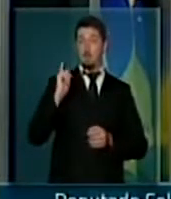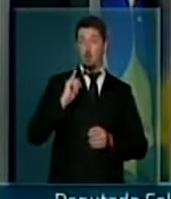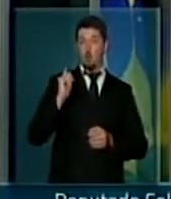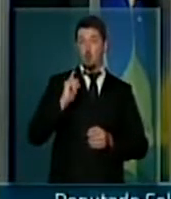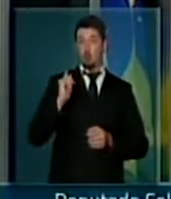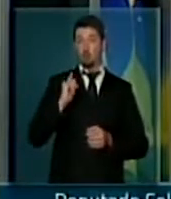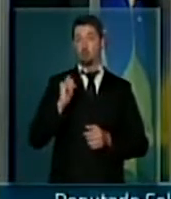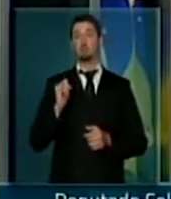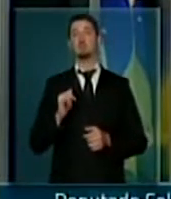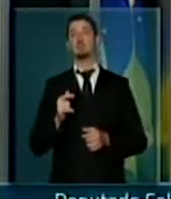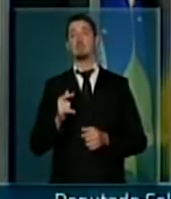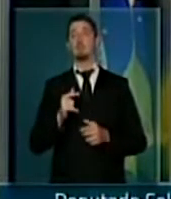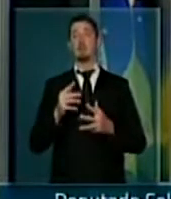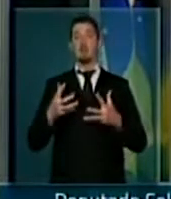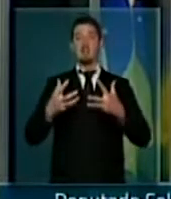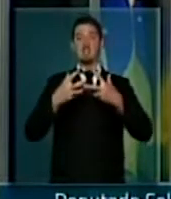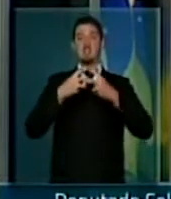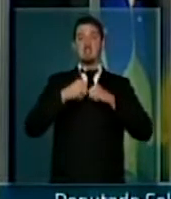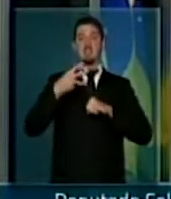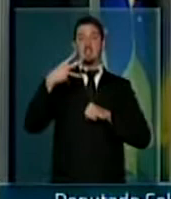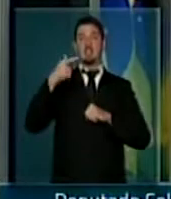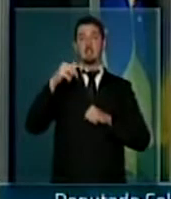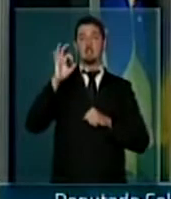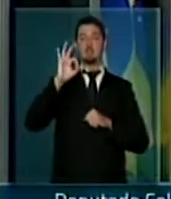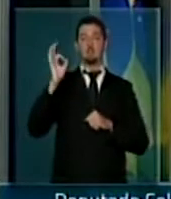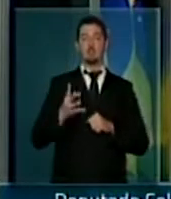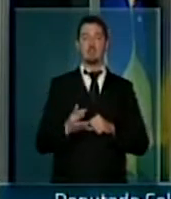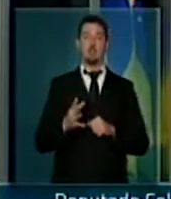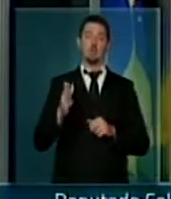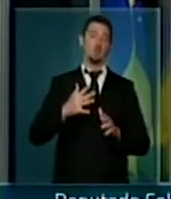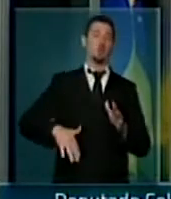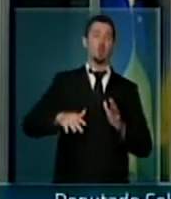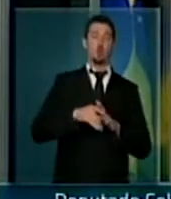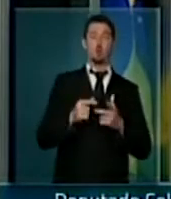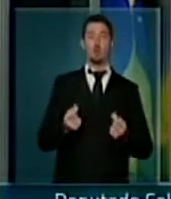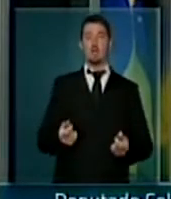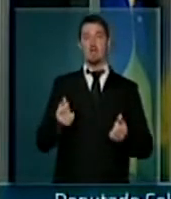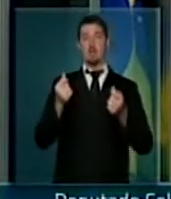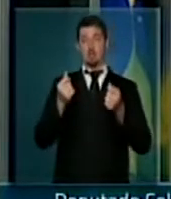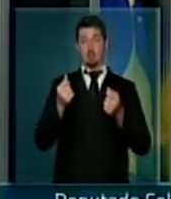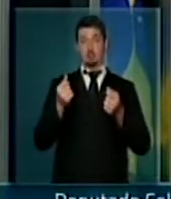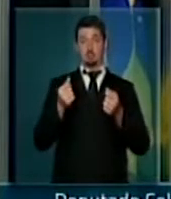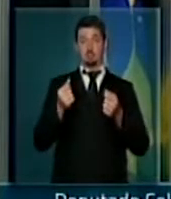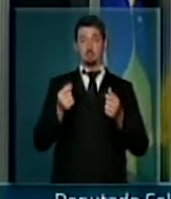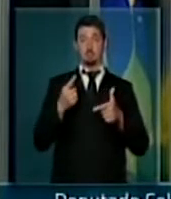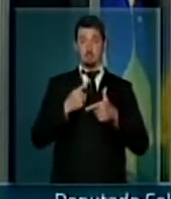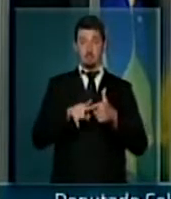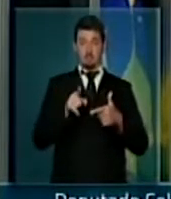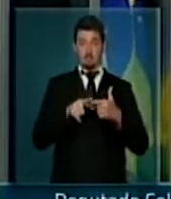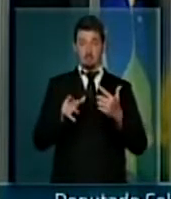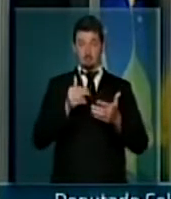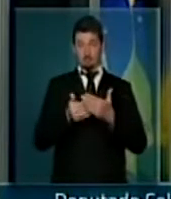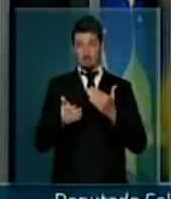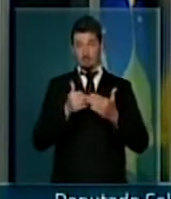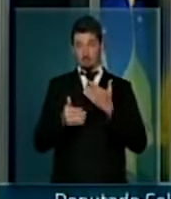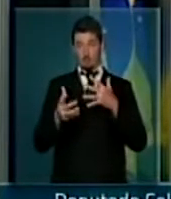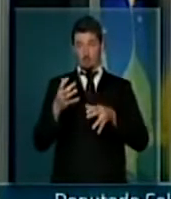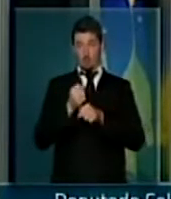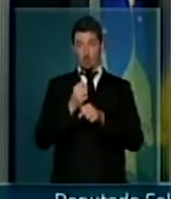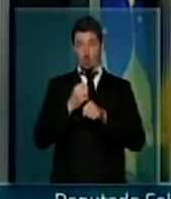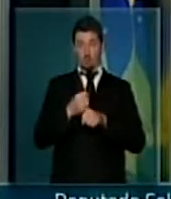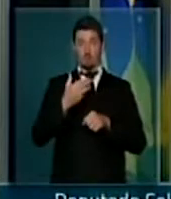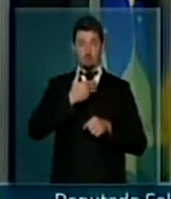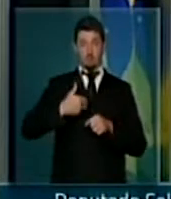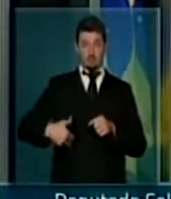impostos devoram quase 37% da riqueza. Somando o déficit das contas